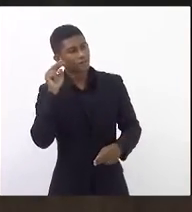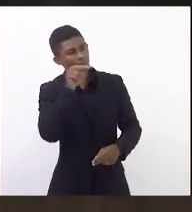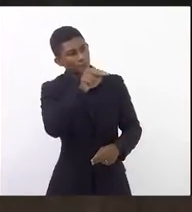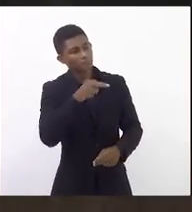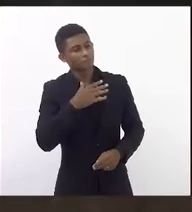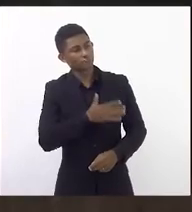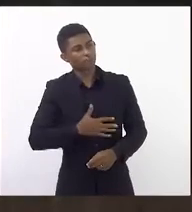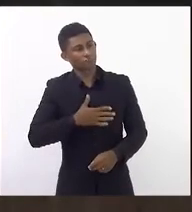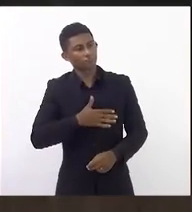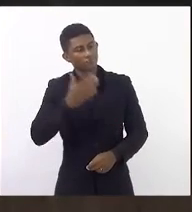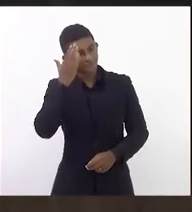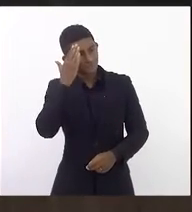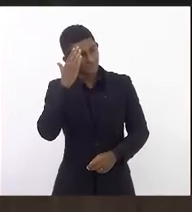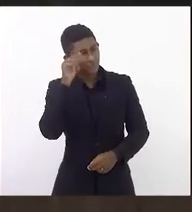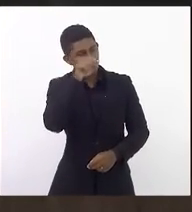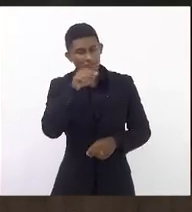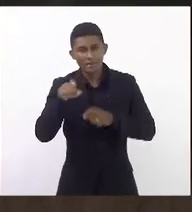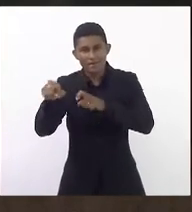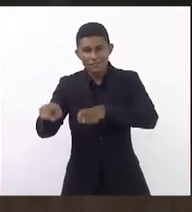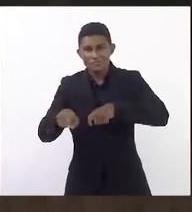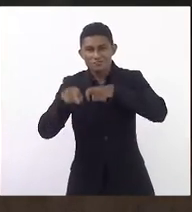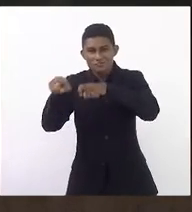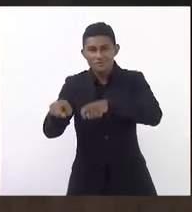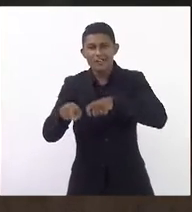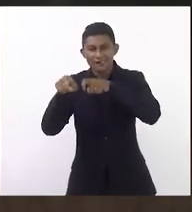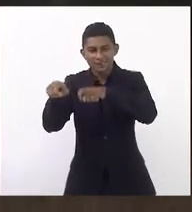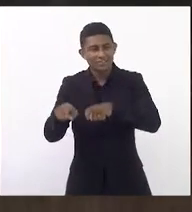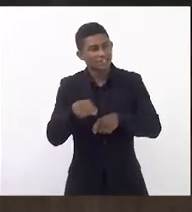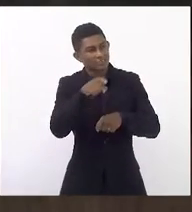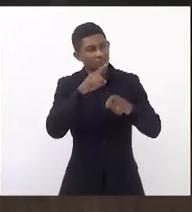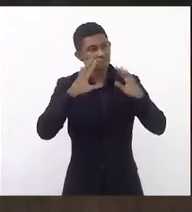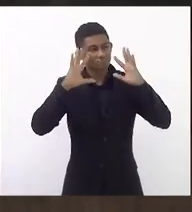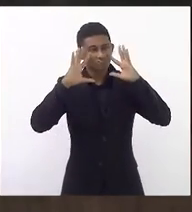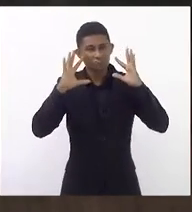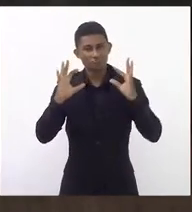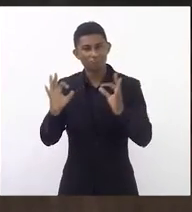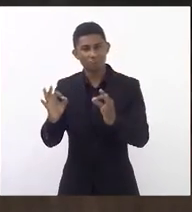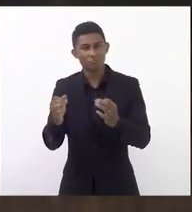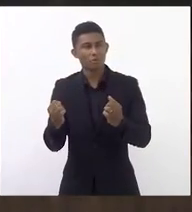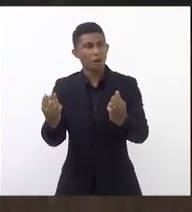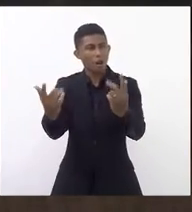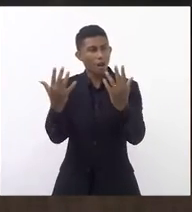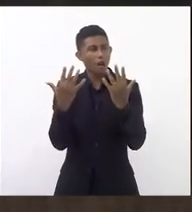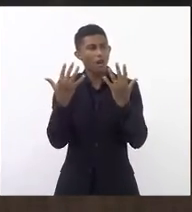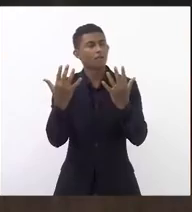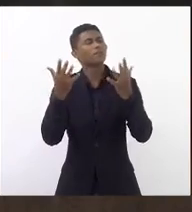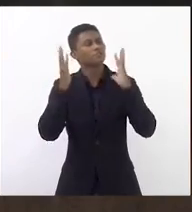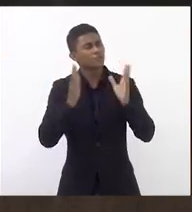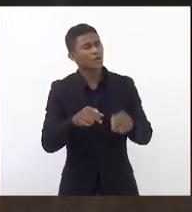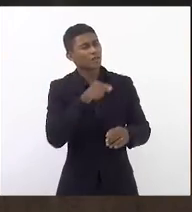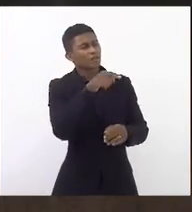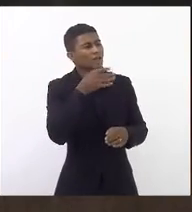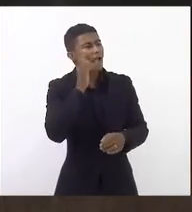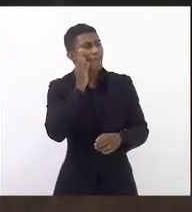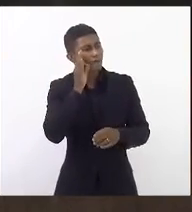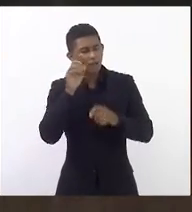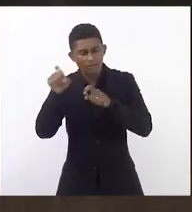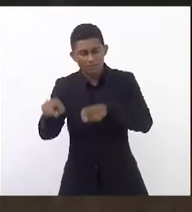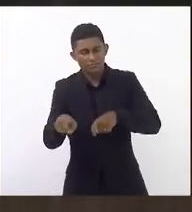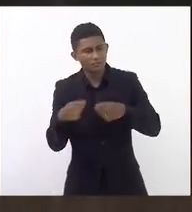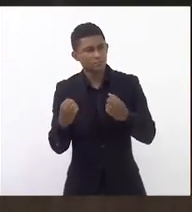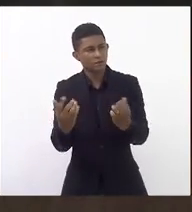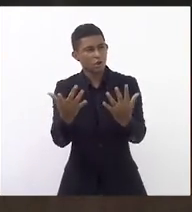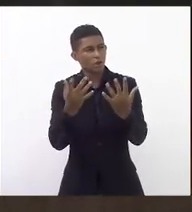Vossa Excelência pela agricultura orgânica. Tive a oportunidade de provar o seu café orgânico de alta qualidade.